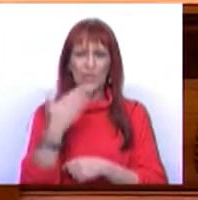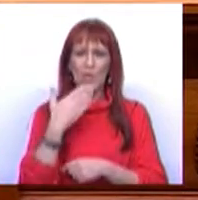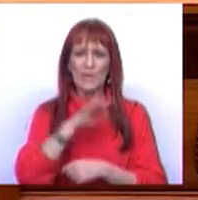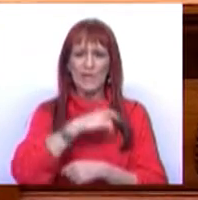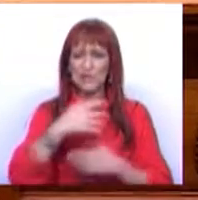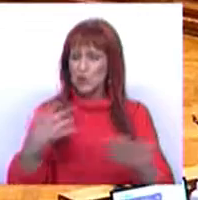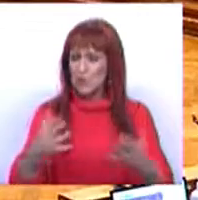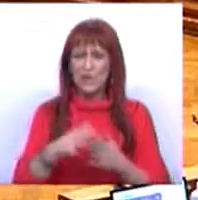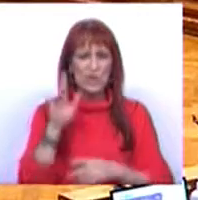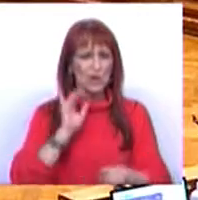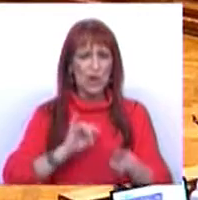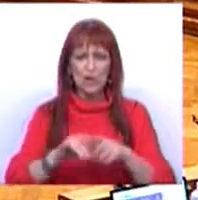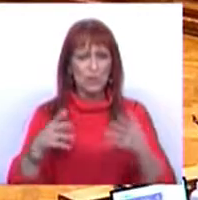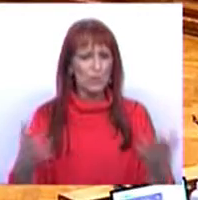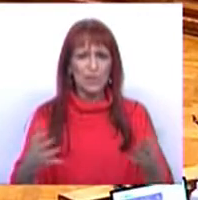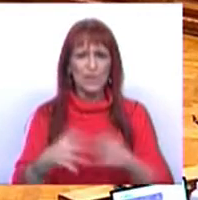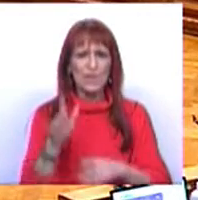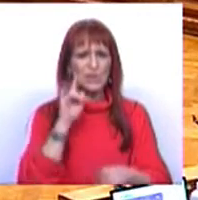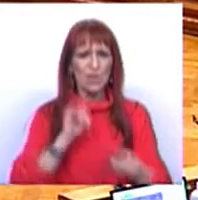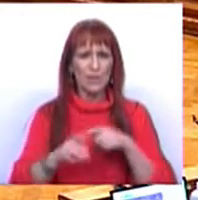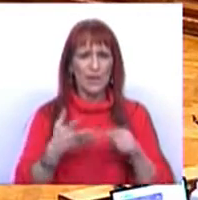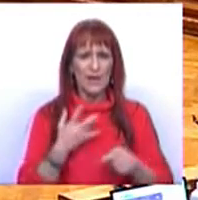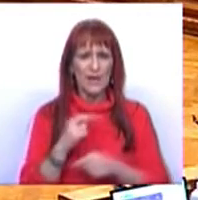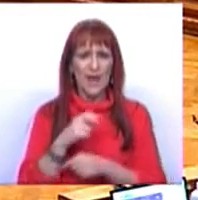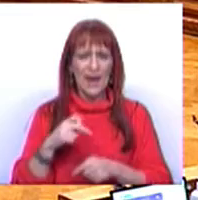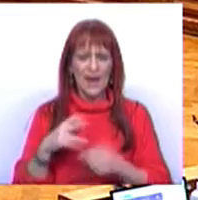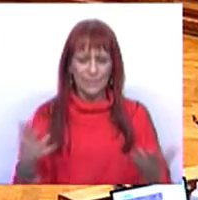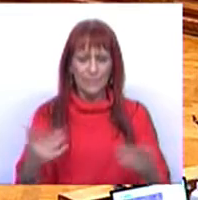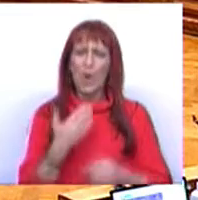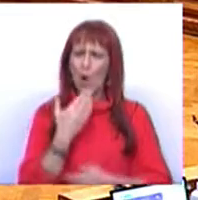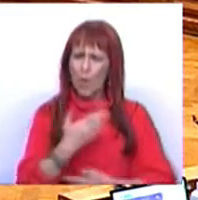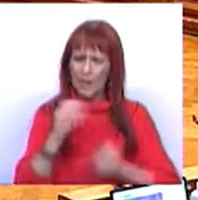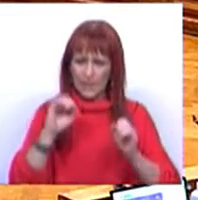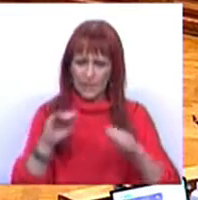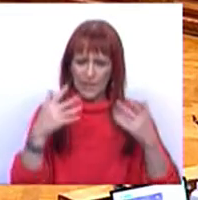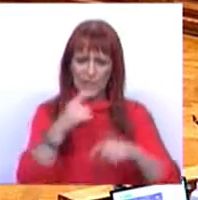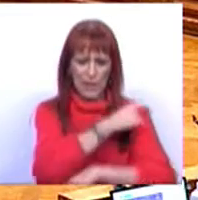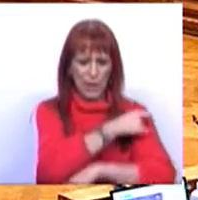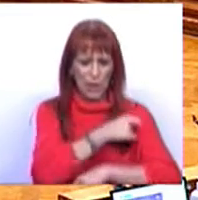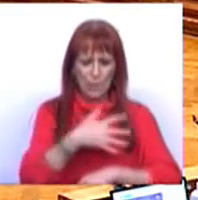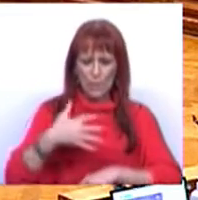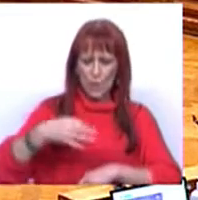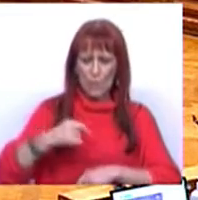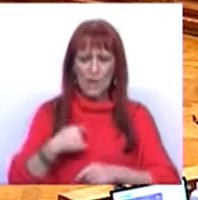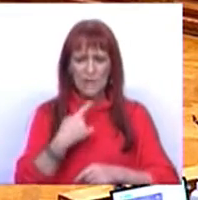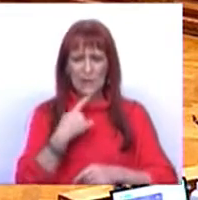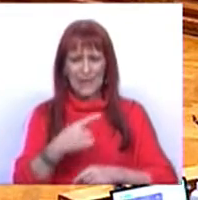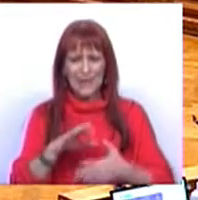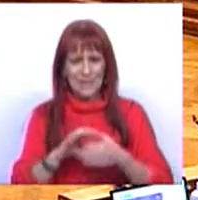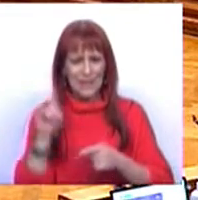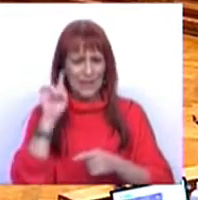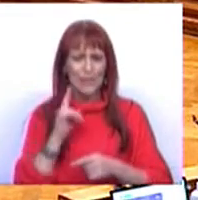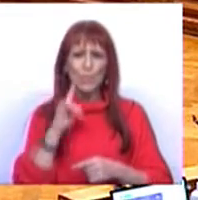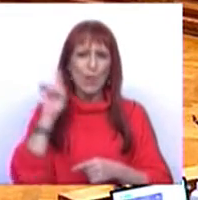Muito obrigada, Sr. Presidente, senhoras e senhores deputados, senhora deputada Diana Ferreira. Agradeço-lhe, em primeiro lugar, em nome do Partido Socialista, a referência a essa data